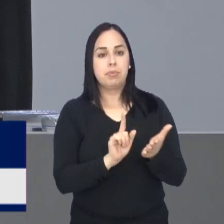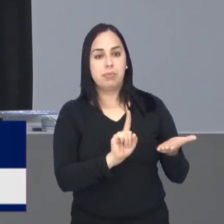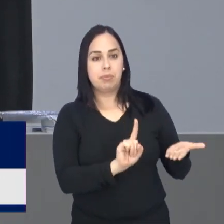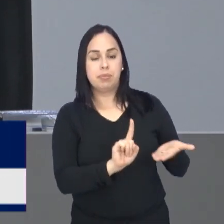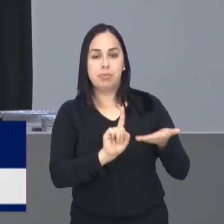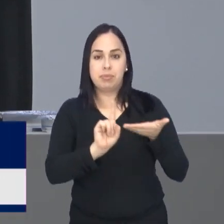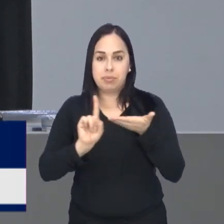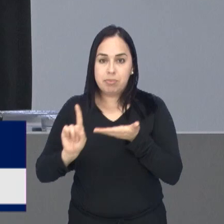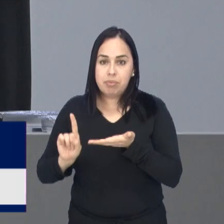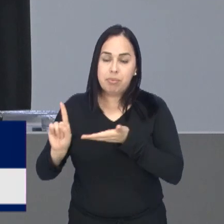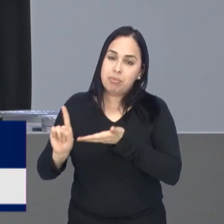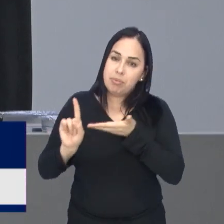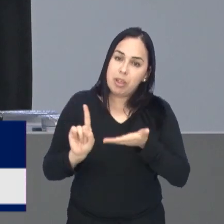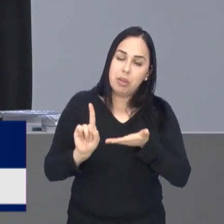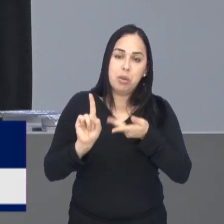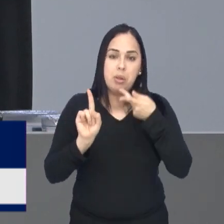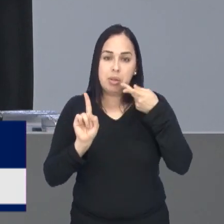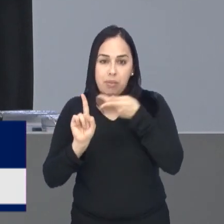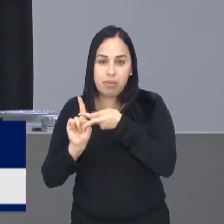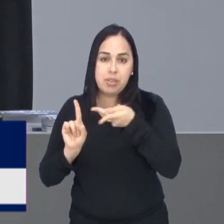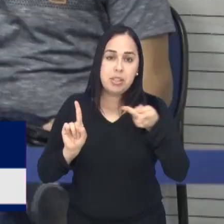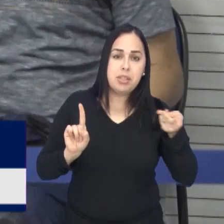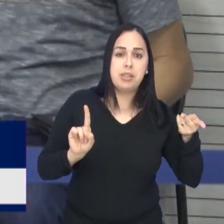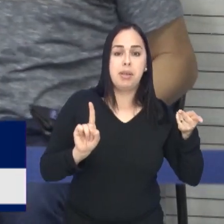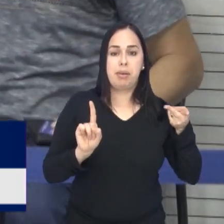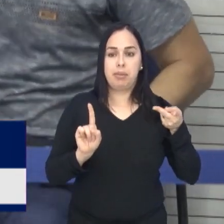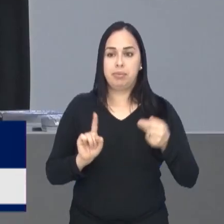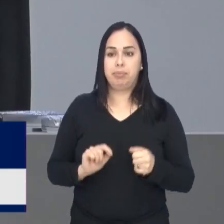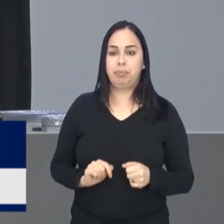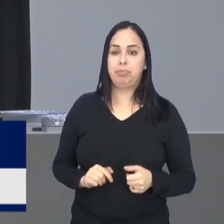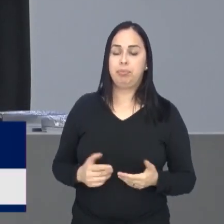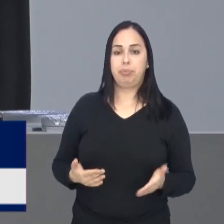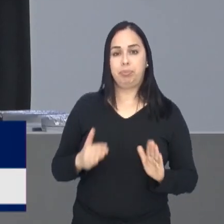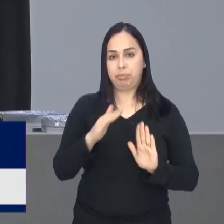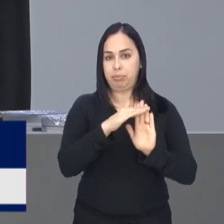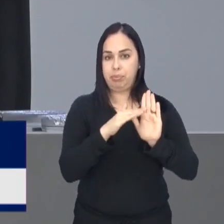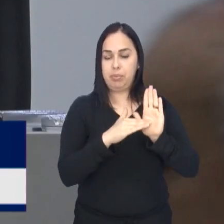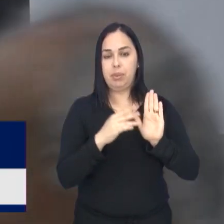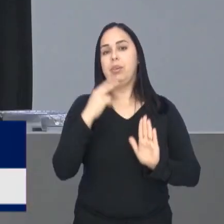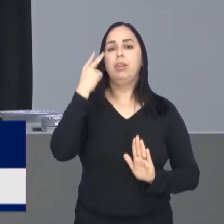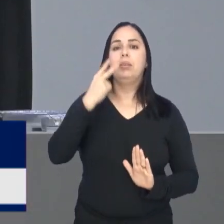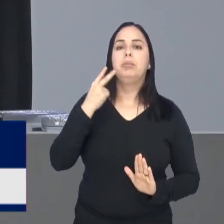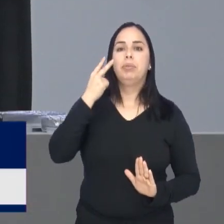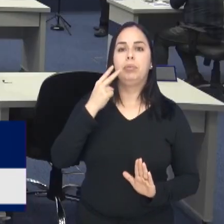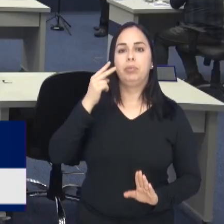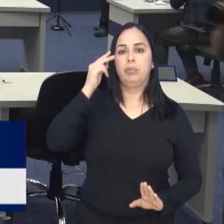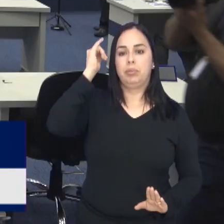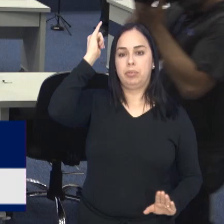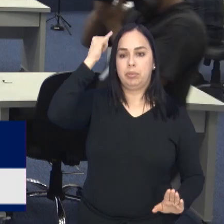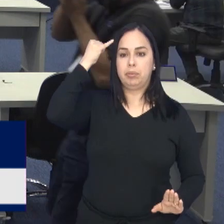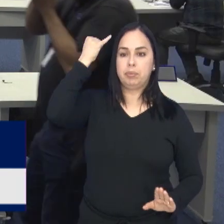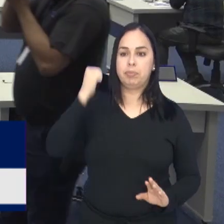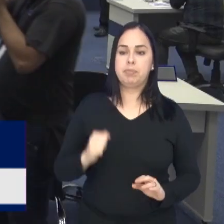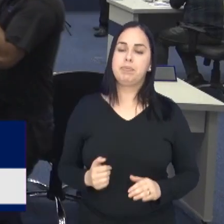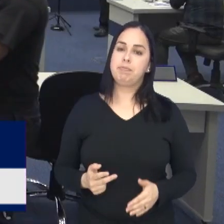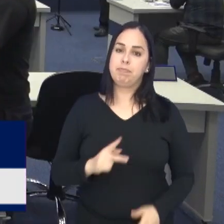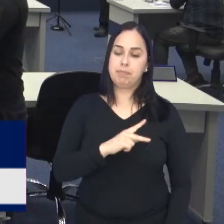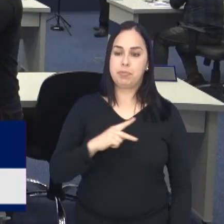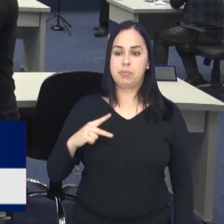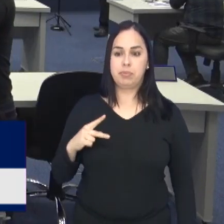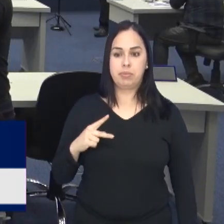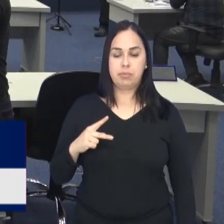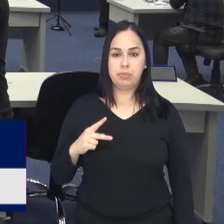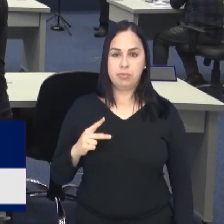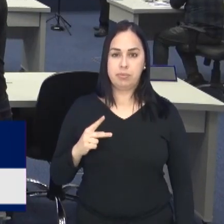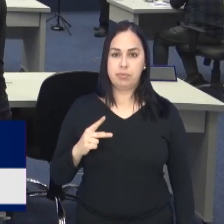como pastor aqui para conhecer os trabalhos dos vereadores. Questão de ordem, o vereador Dr. José Cláudio. Presidente, há